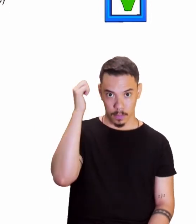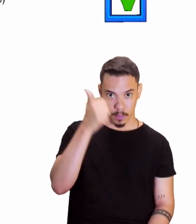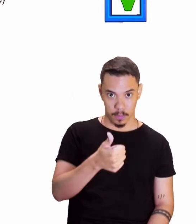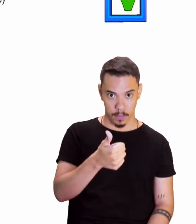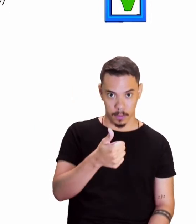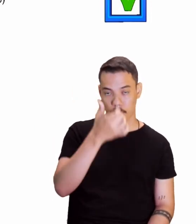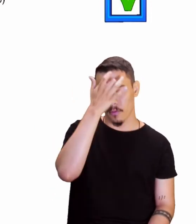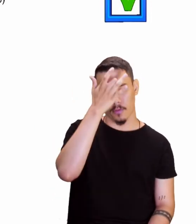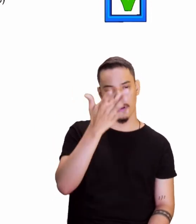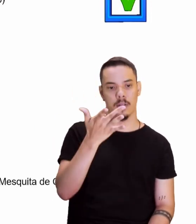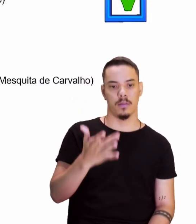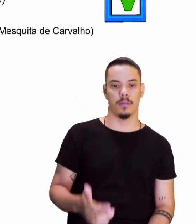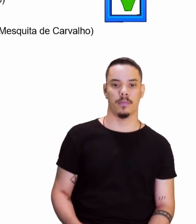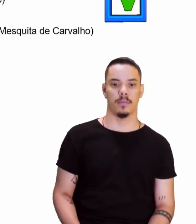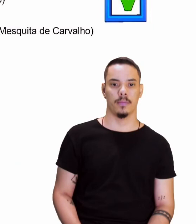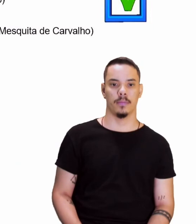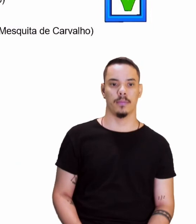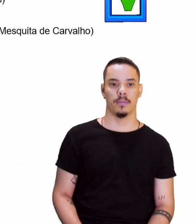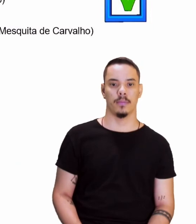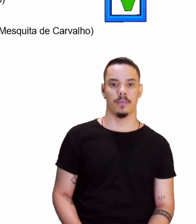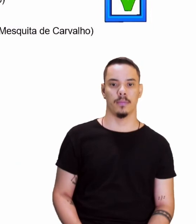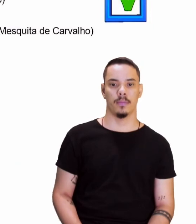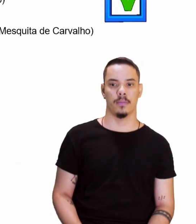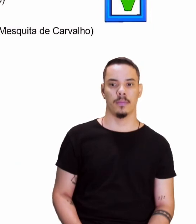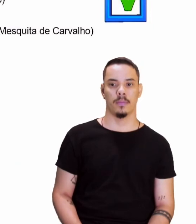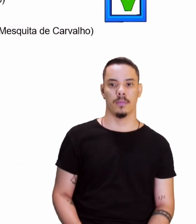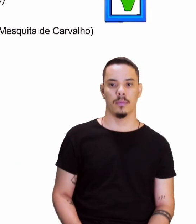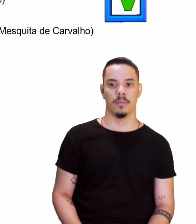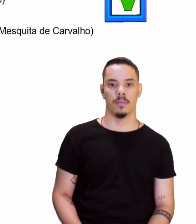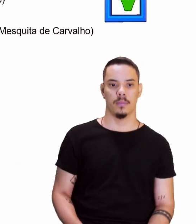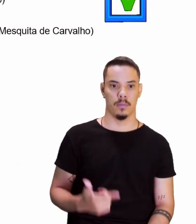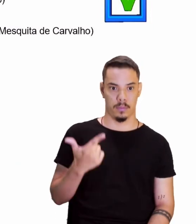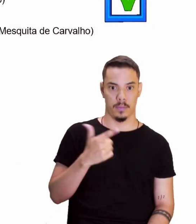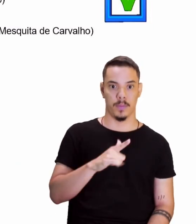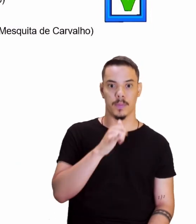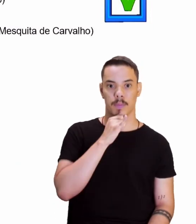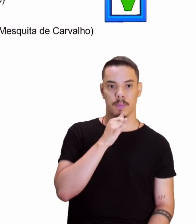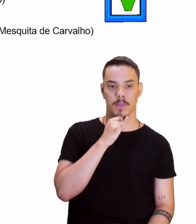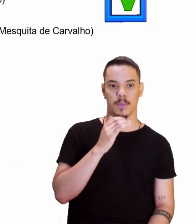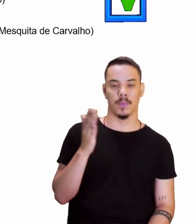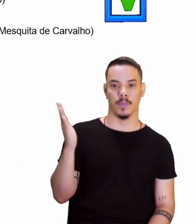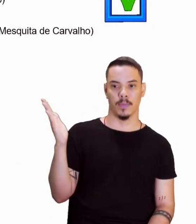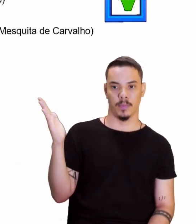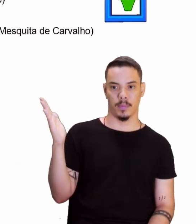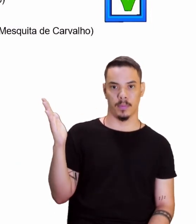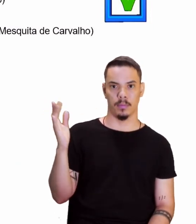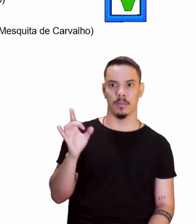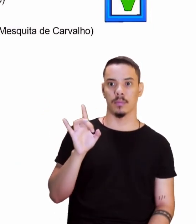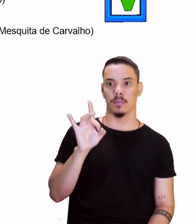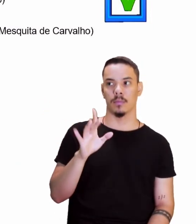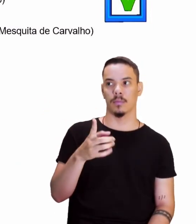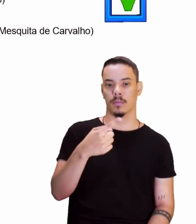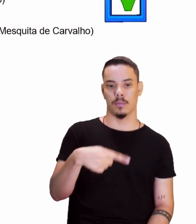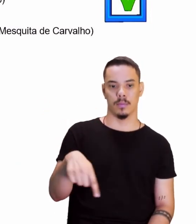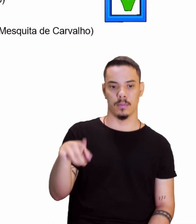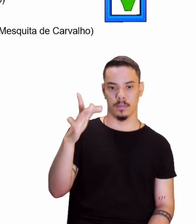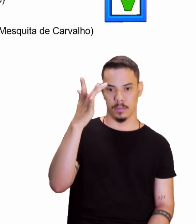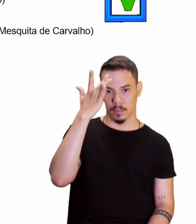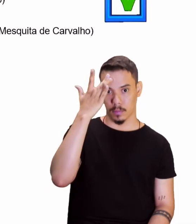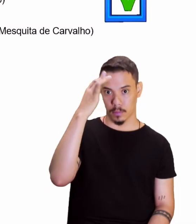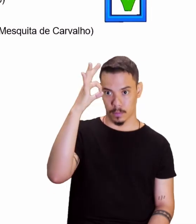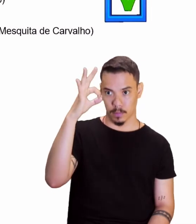Muito fácil. Tá ok? Ó, mais uma aí para vocês, só para